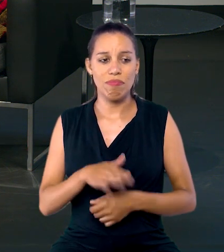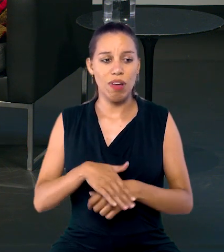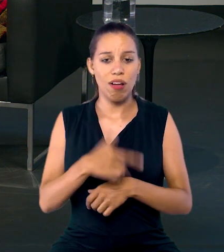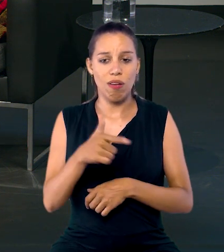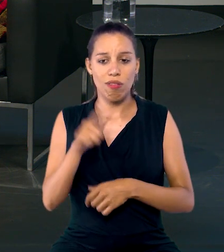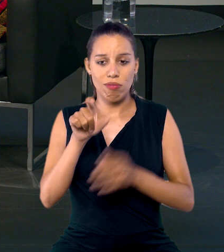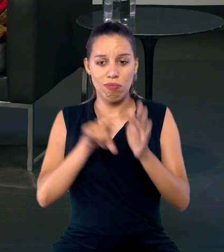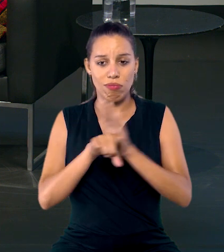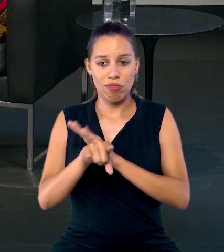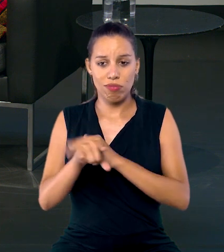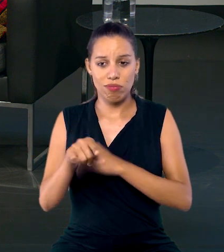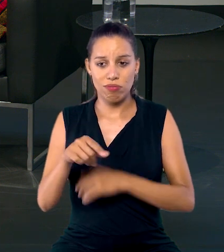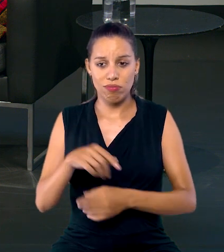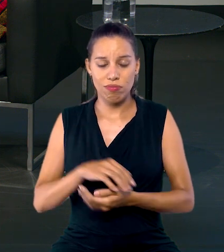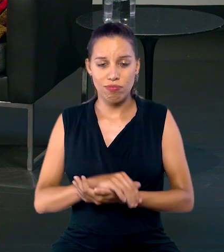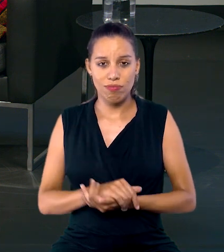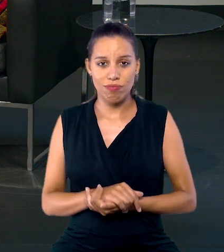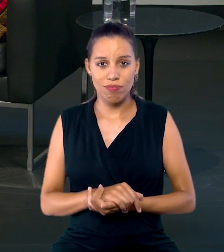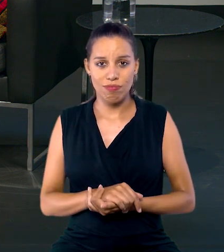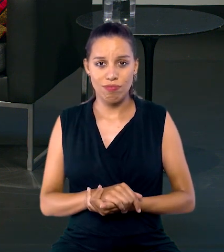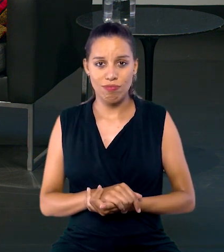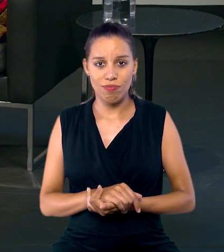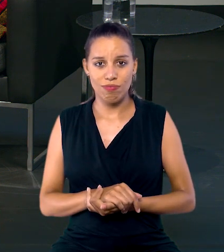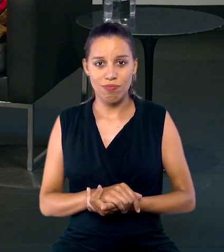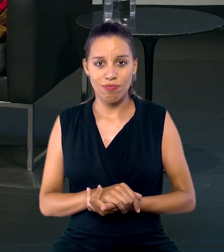Mais alguém?